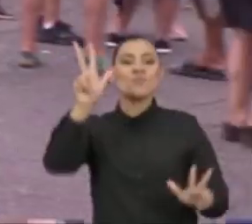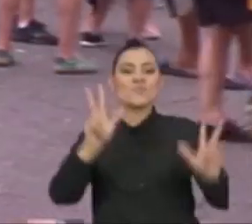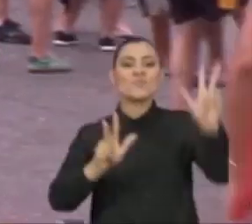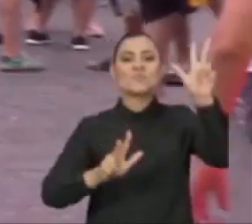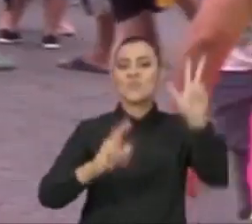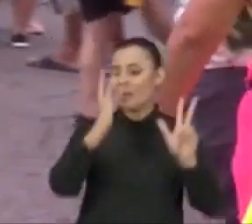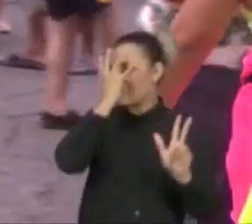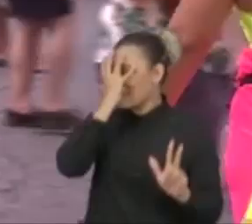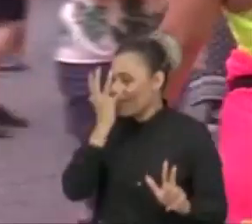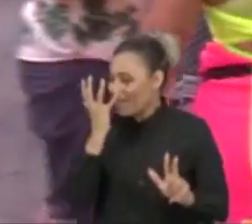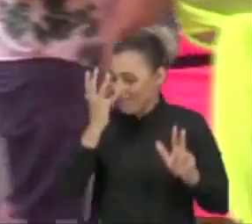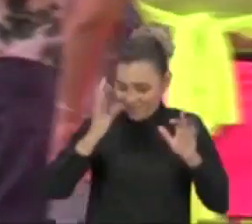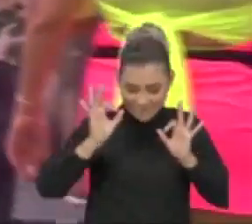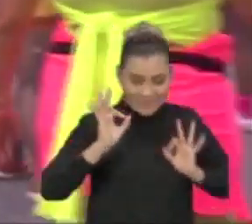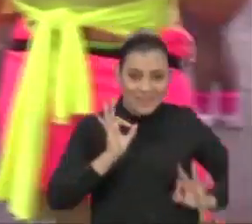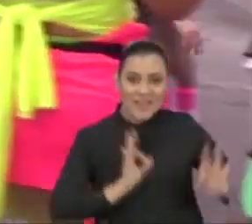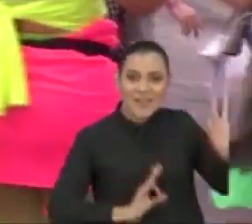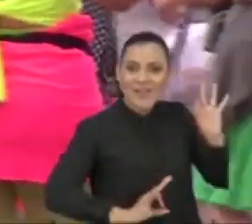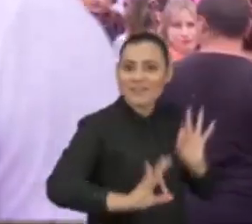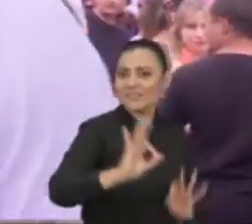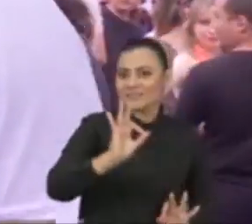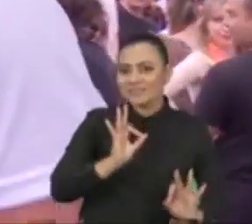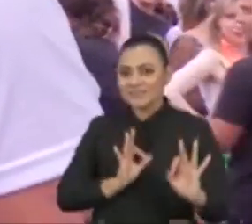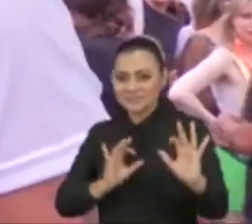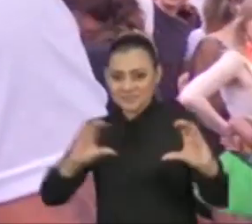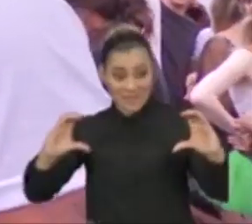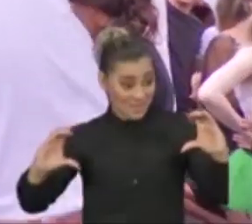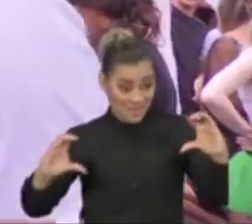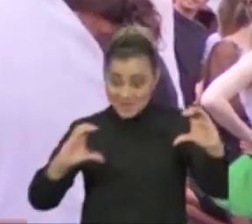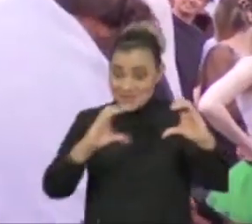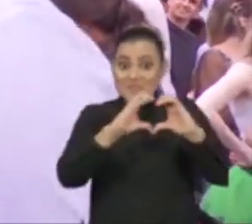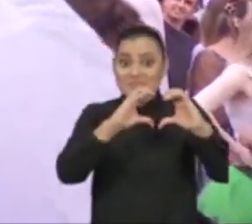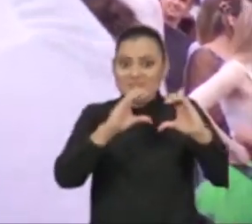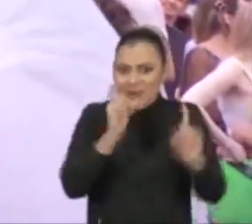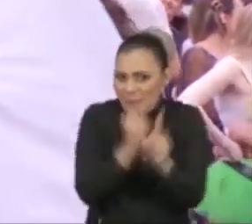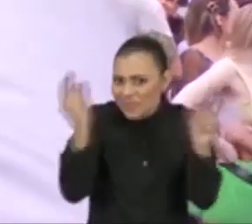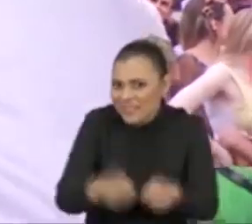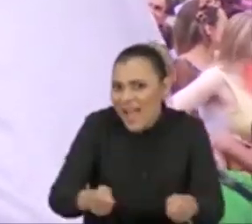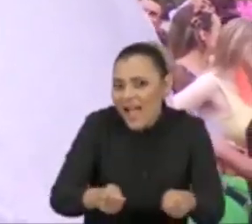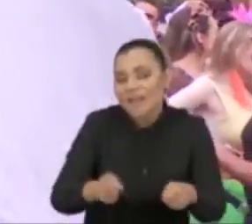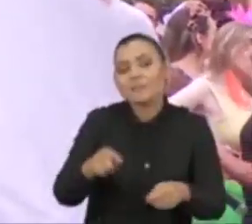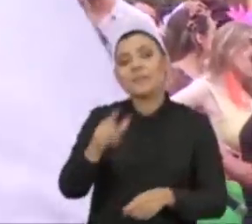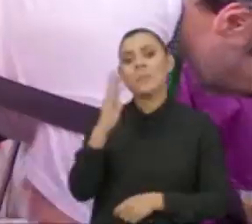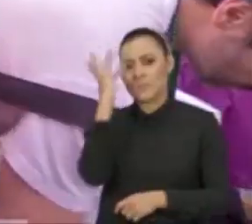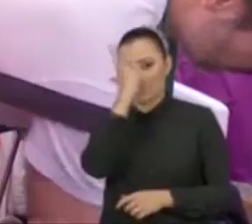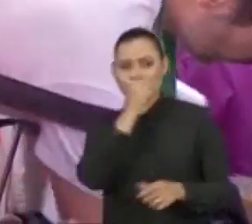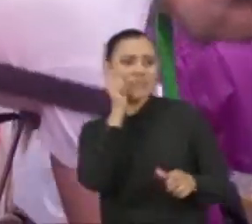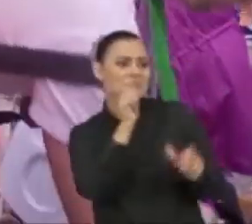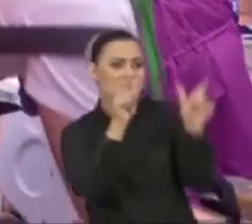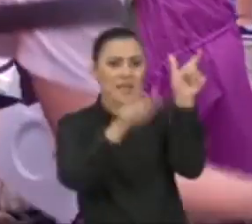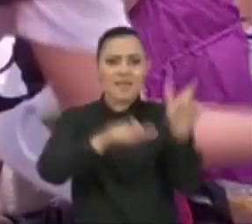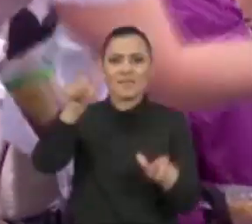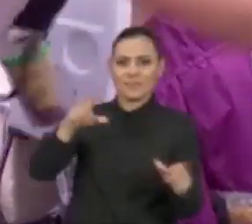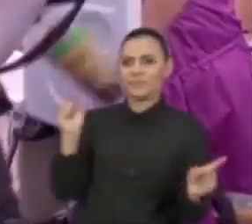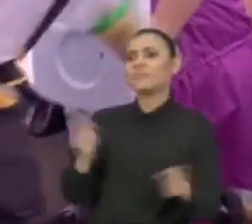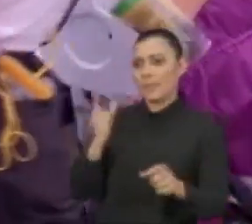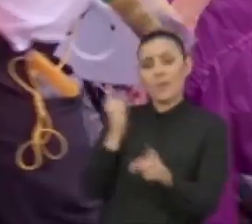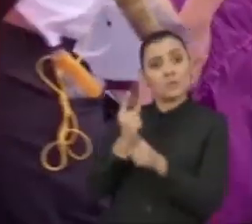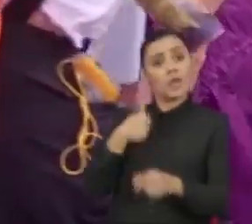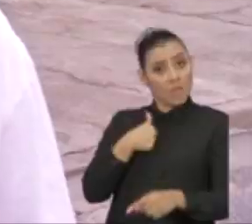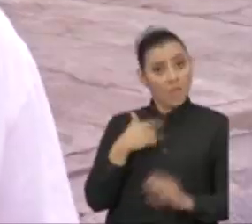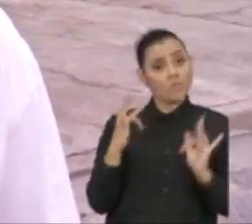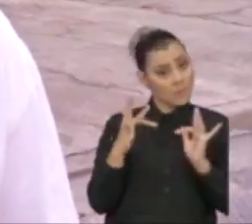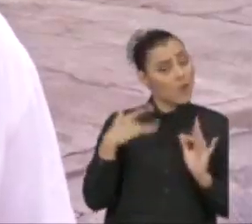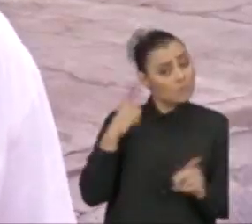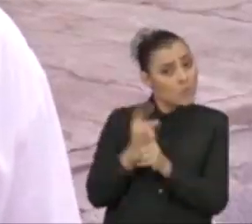ou fantasia, pode estar a cara metade? É pra isso que eu vim, moço. É muita mulher bonita. Dá pra encontrar, eu encontrei o